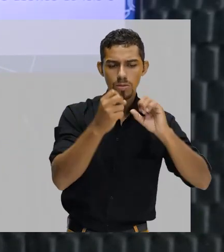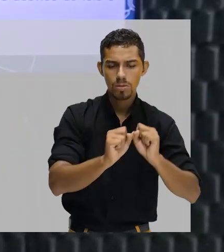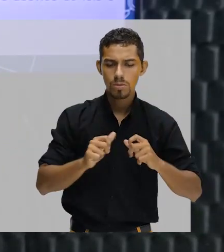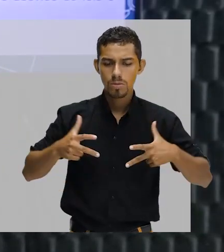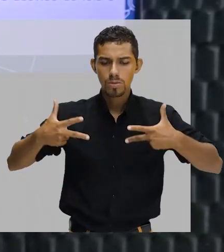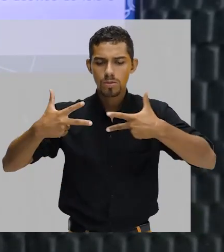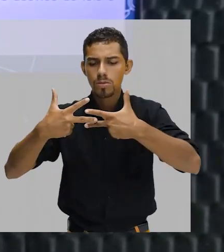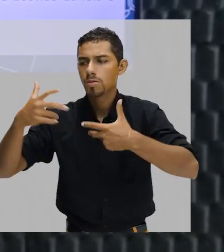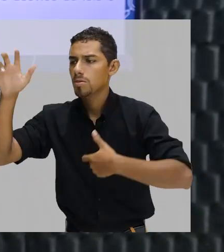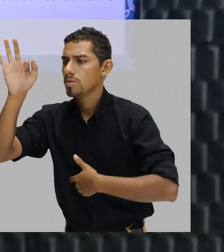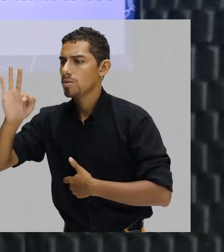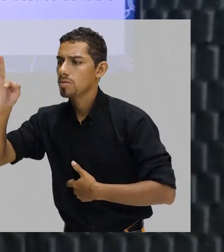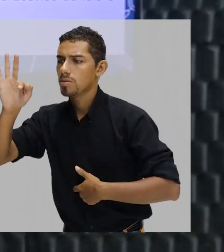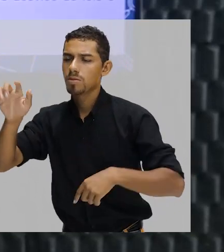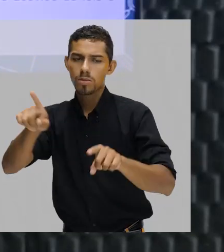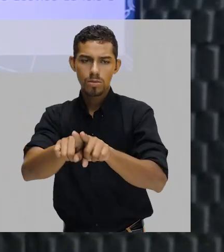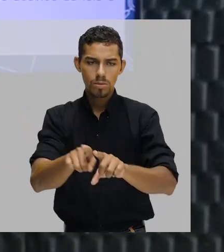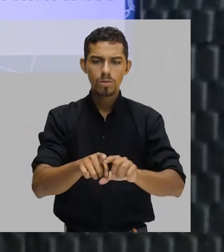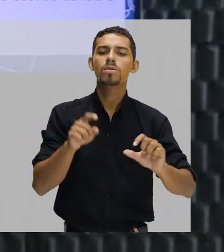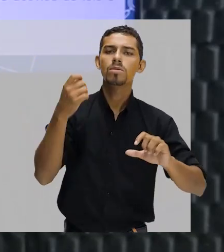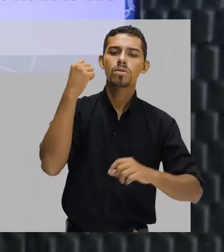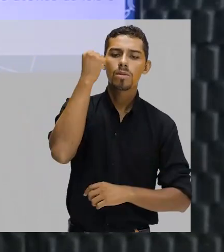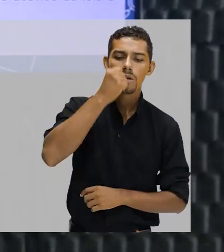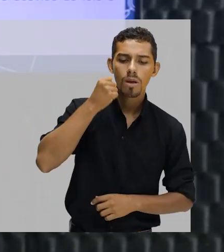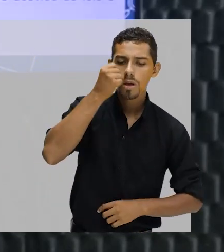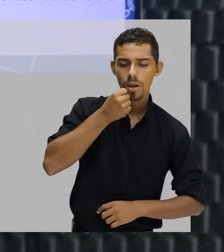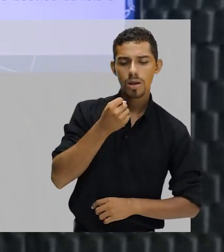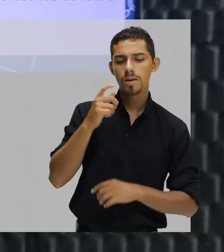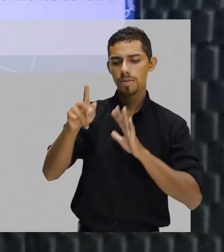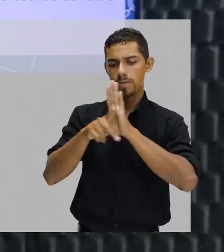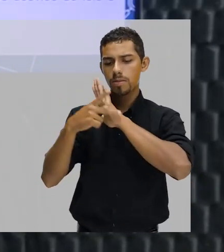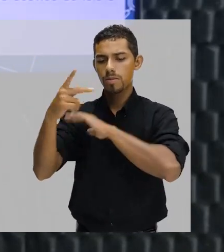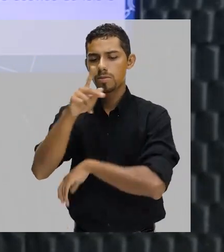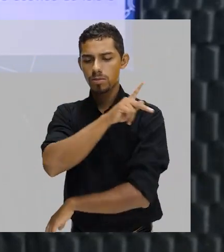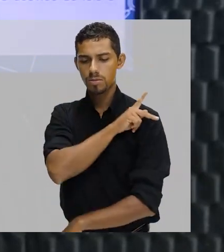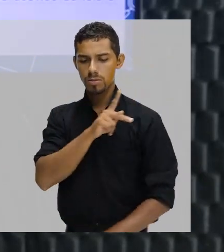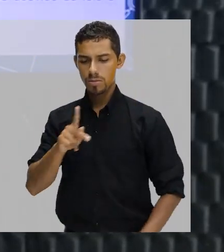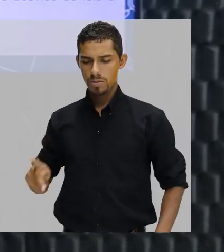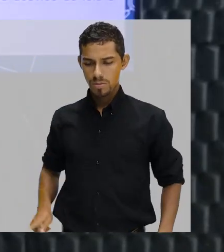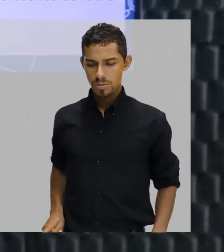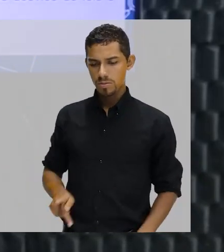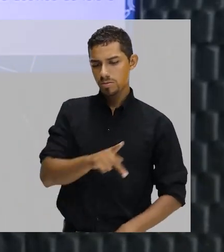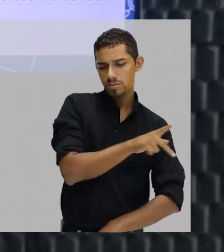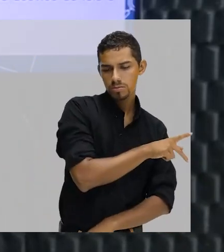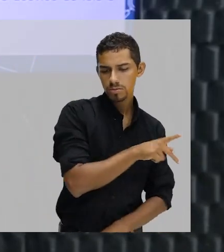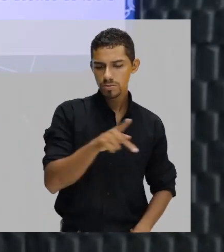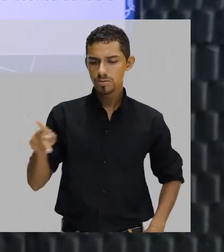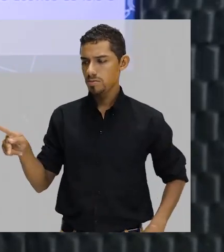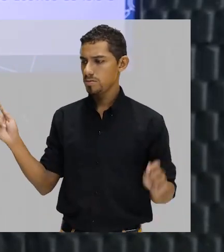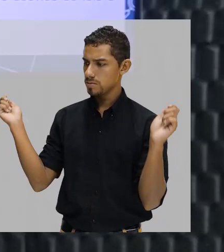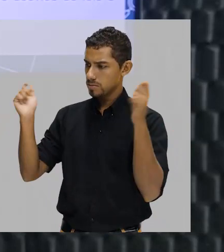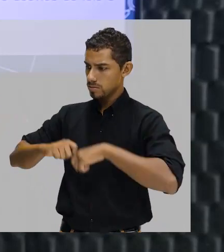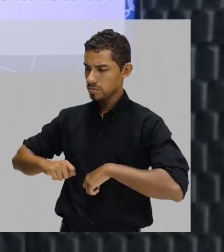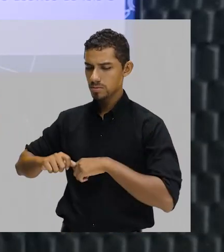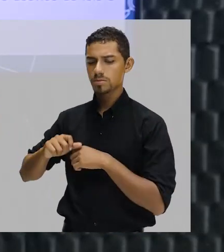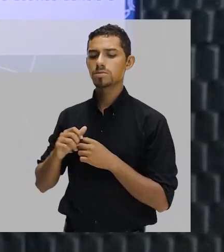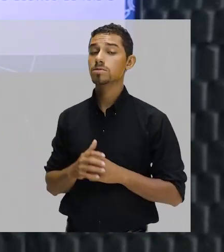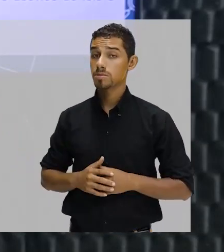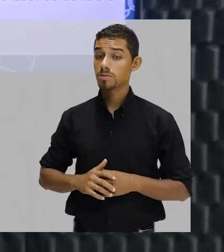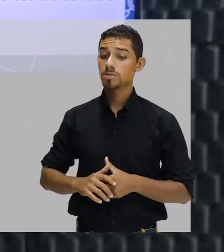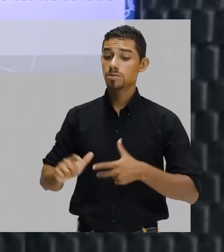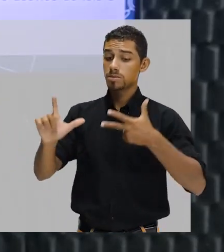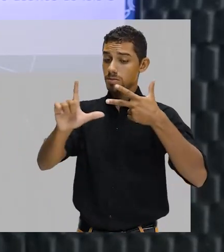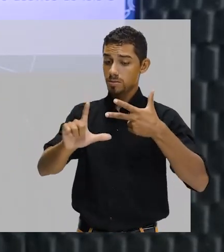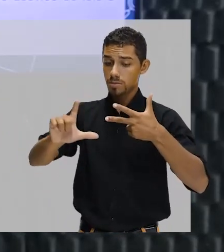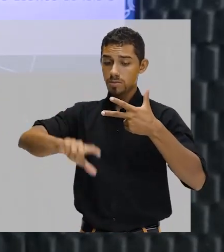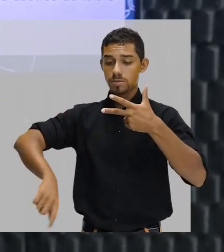né, depois passa para o Senado, para depois chegar no presidente para dar a sanção. Ou seja, você percebe que passa pelo legislativo.